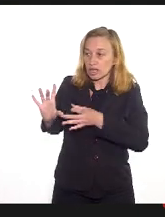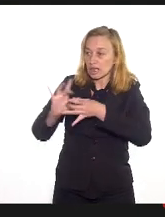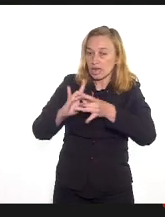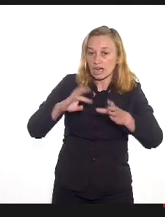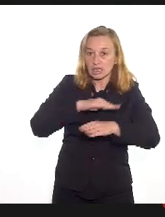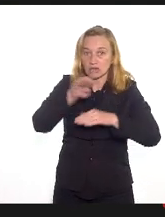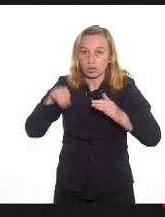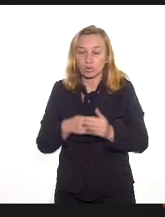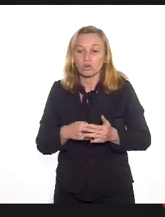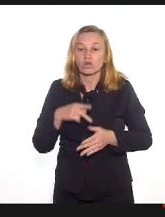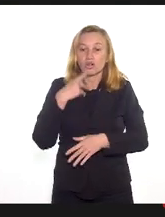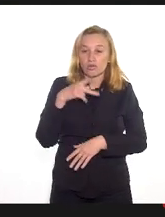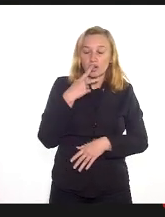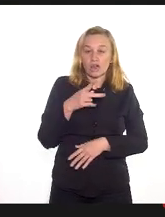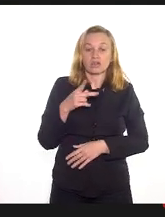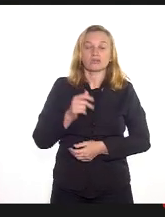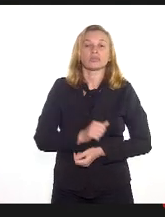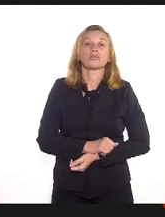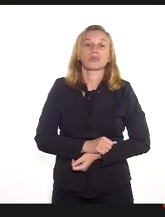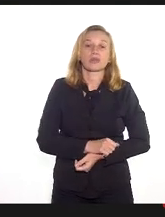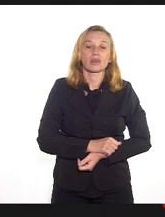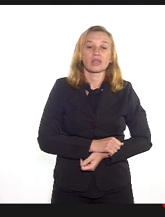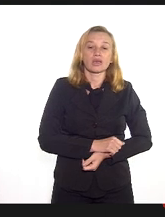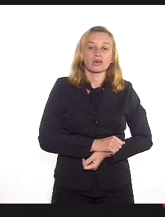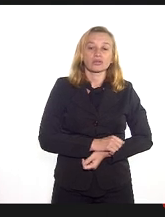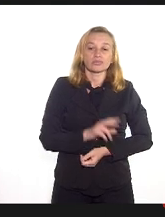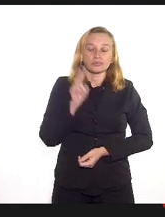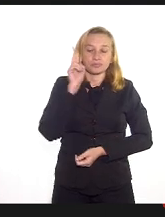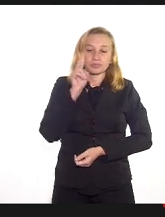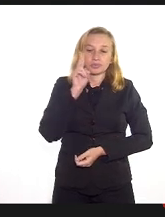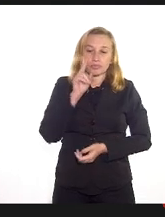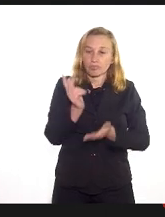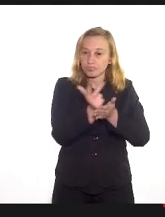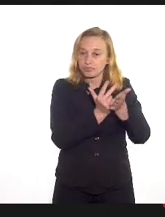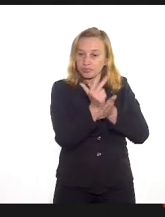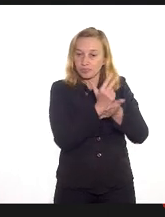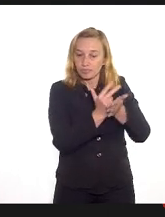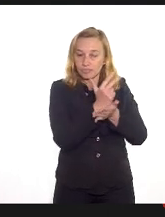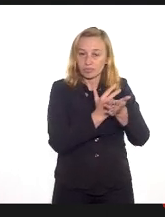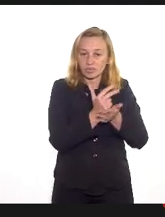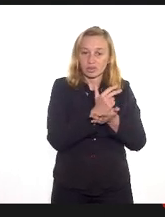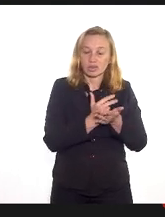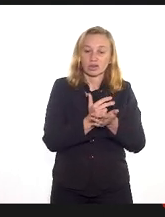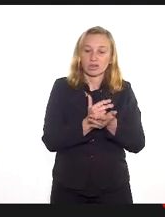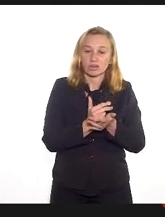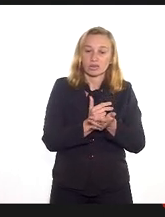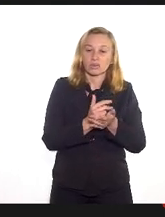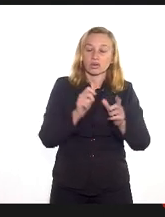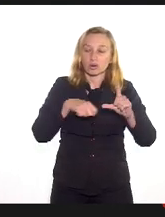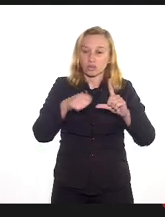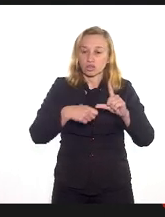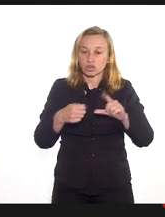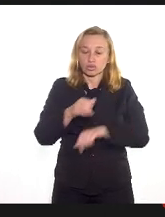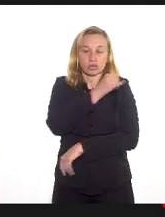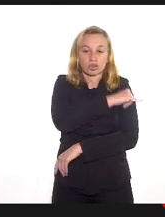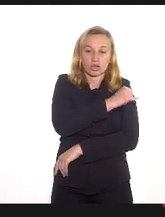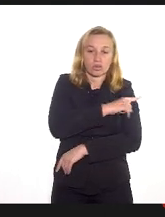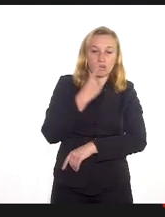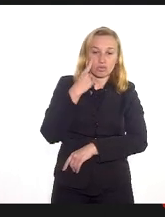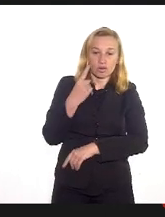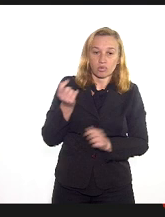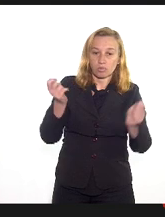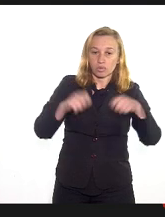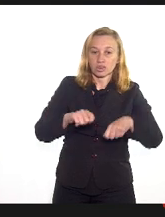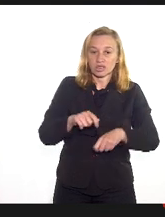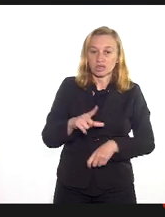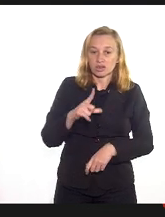complexo. E quando eu falo isso, relembrem aquele mapa do hub logístico do Rio de Janeiro e nós vamos ver o